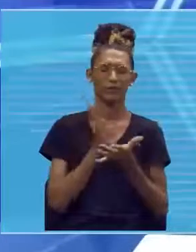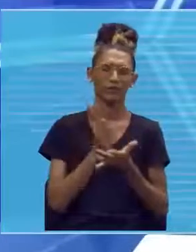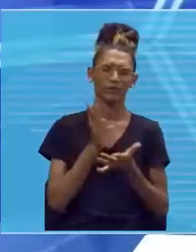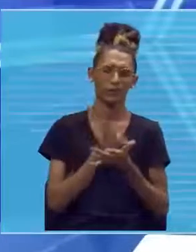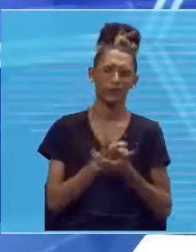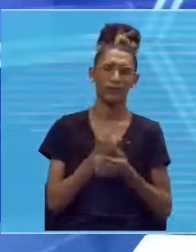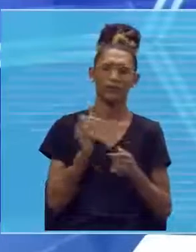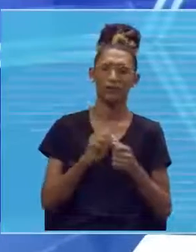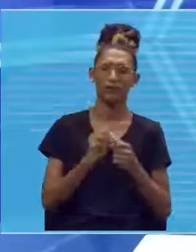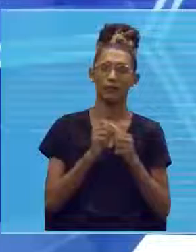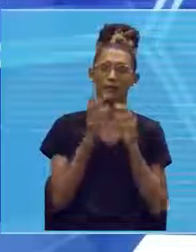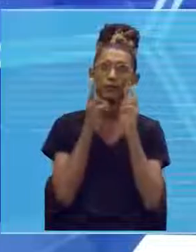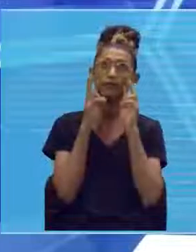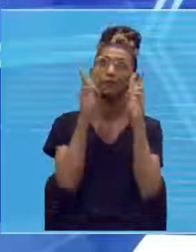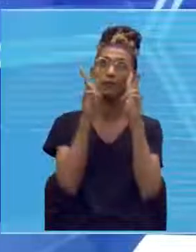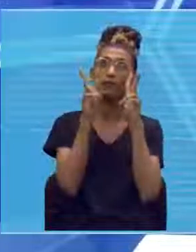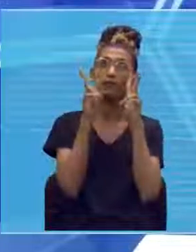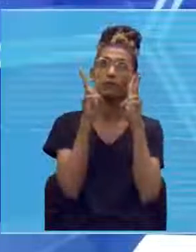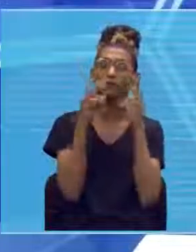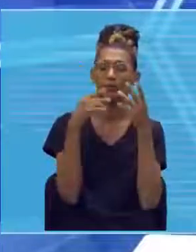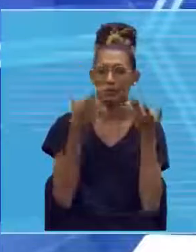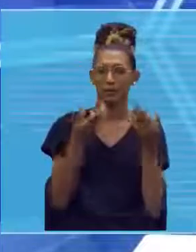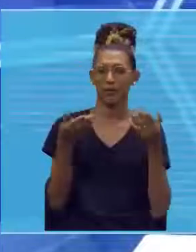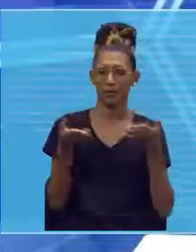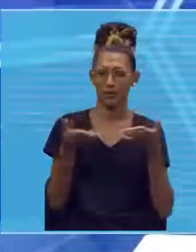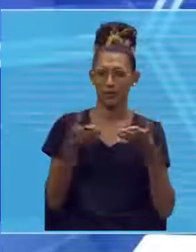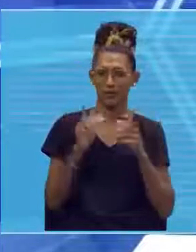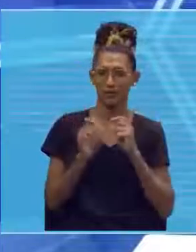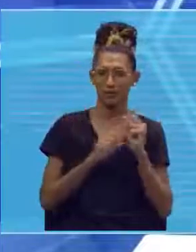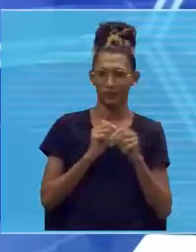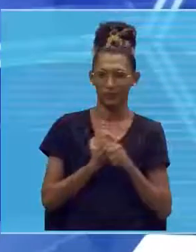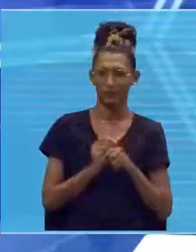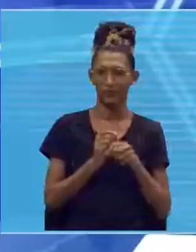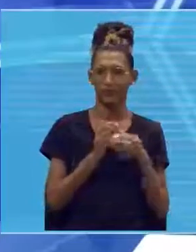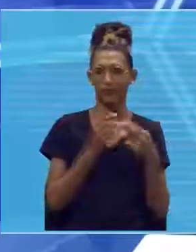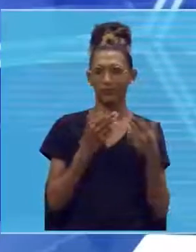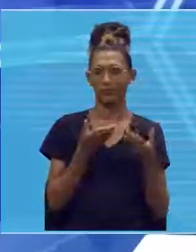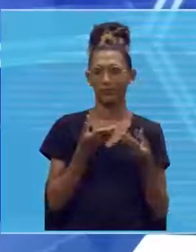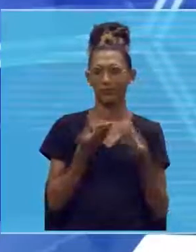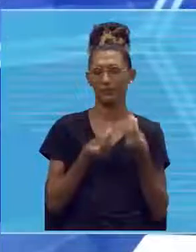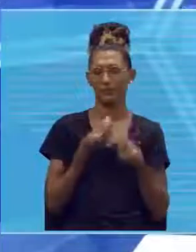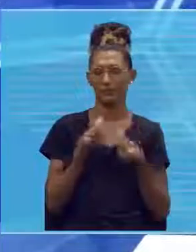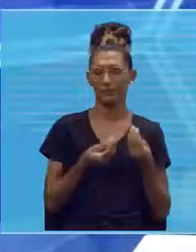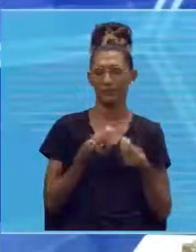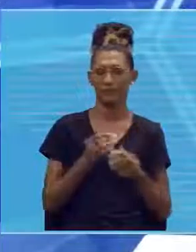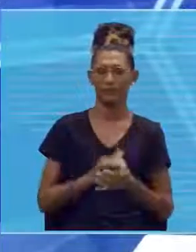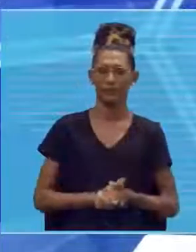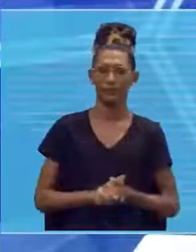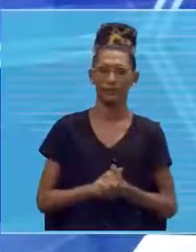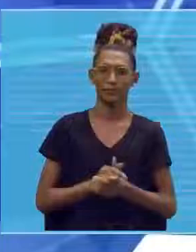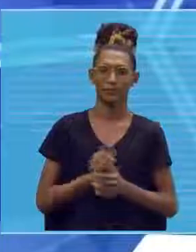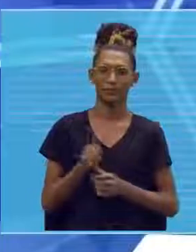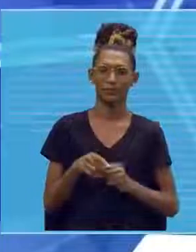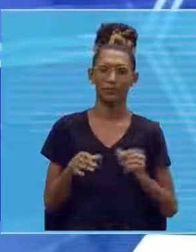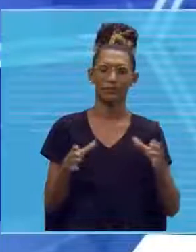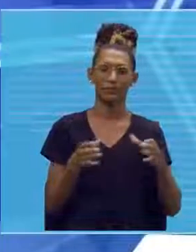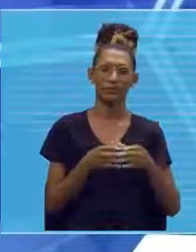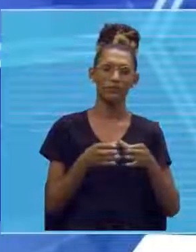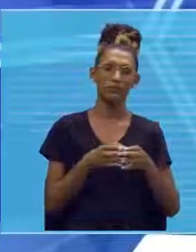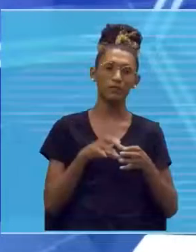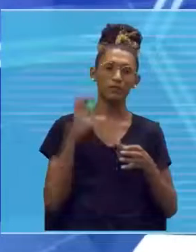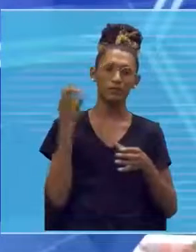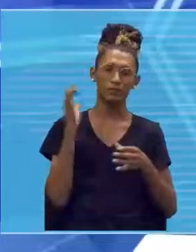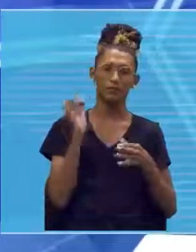por necessidade hoje quem faz as observações de uma forma mais aprofundada são basicamente os